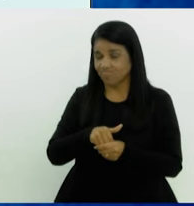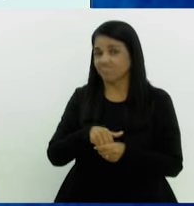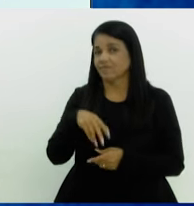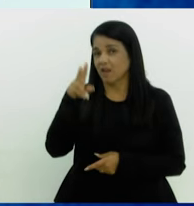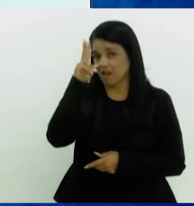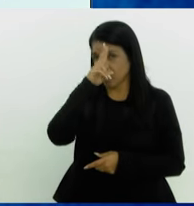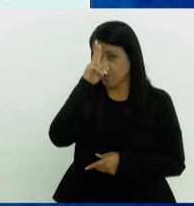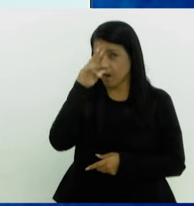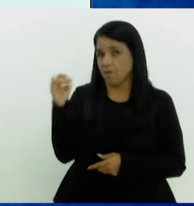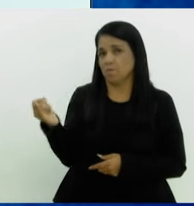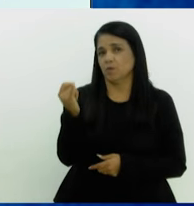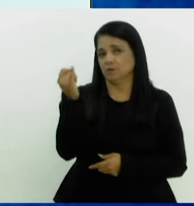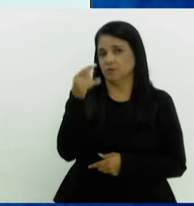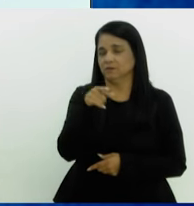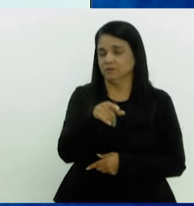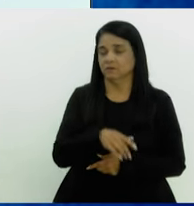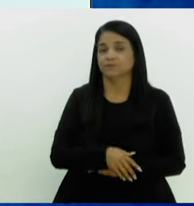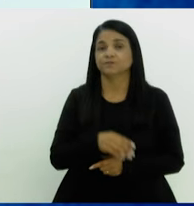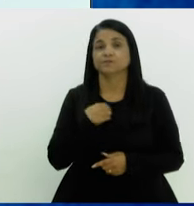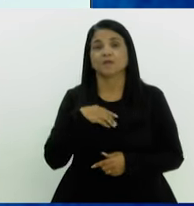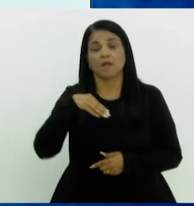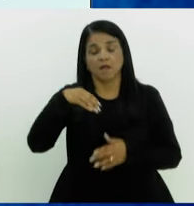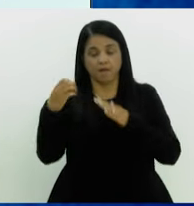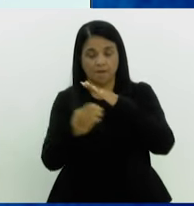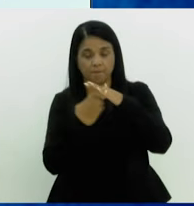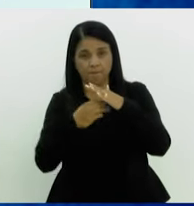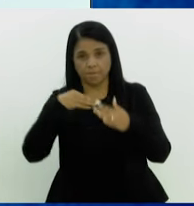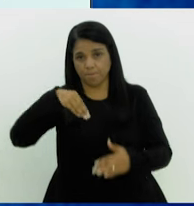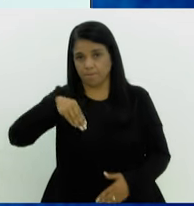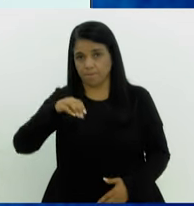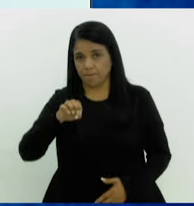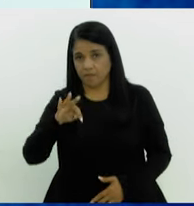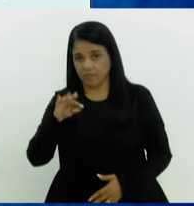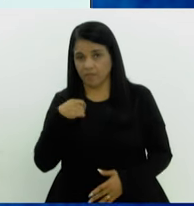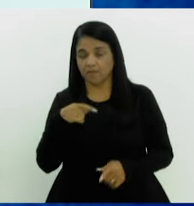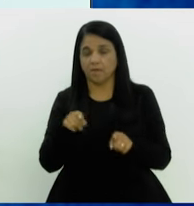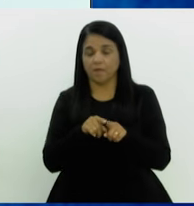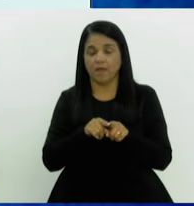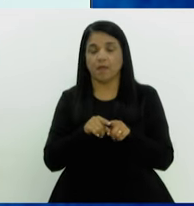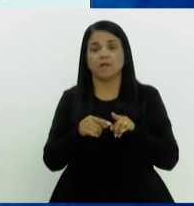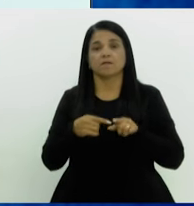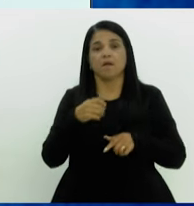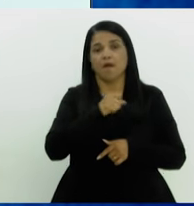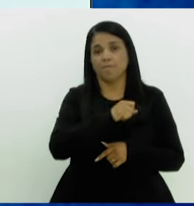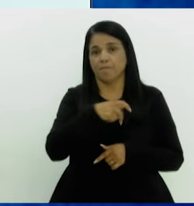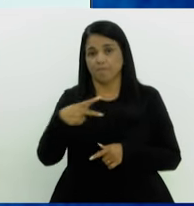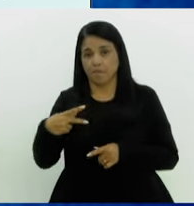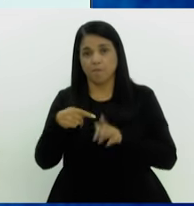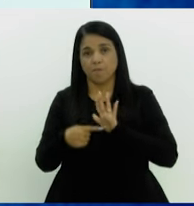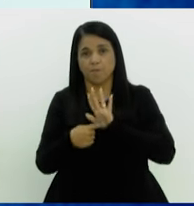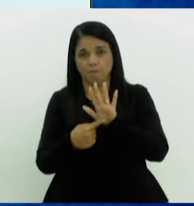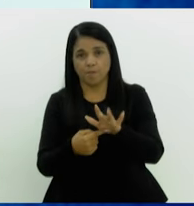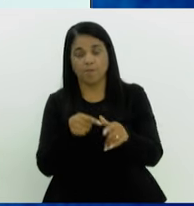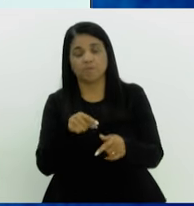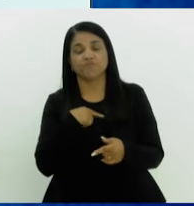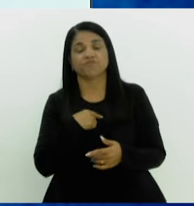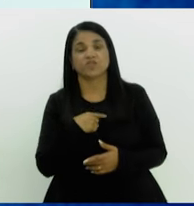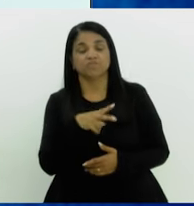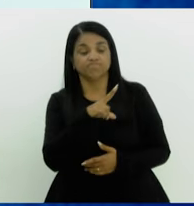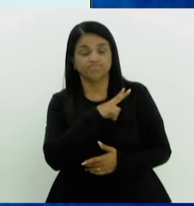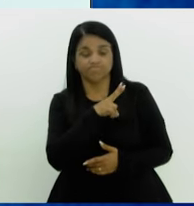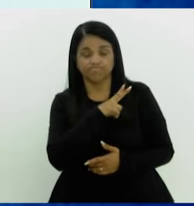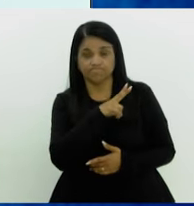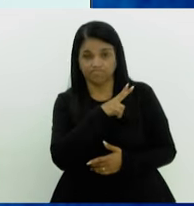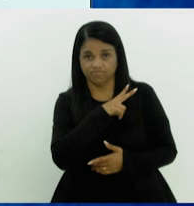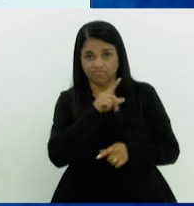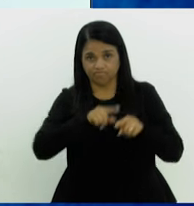disso a meta também oferece em todos os seus aplicativos uma série de ferramentas para checkup de privacidade Então